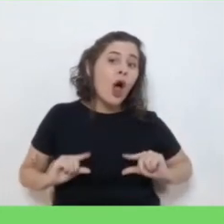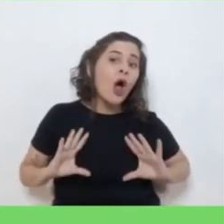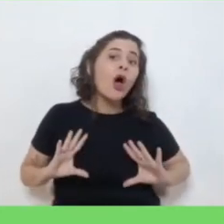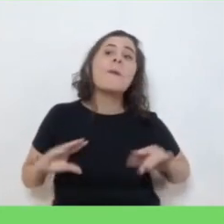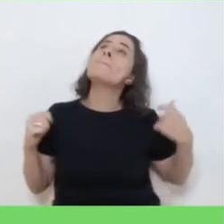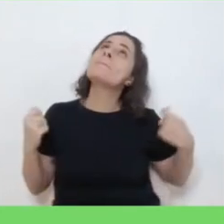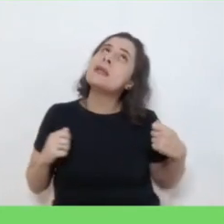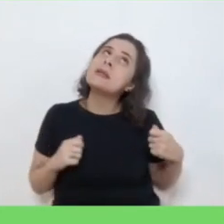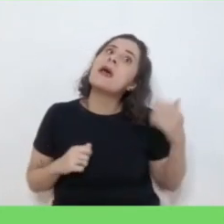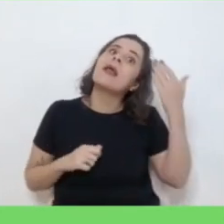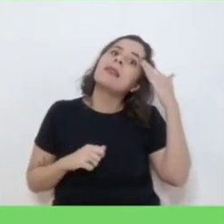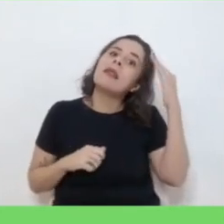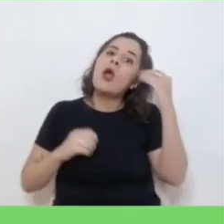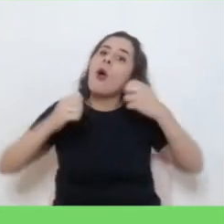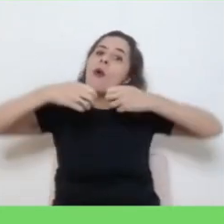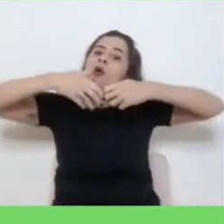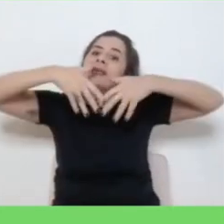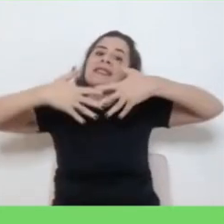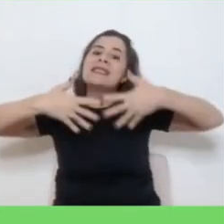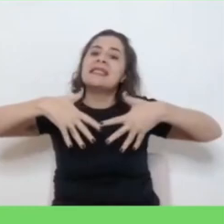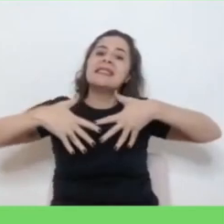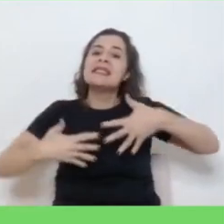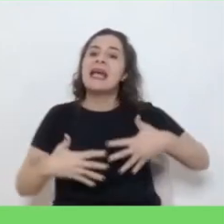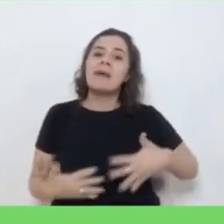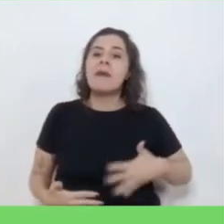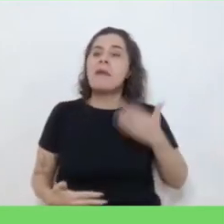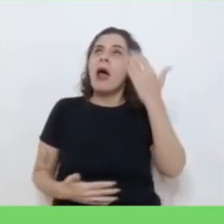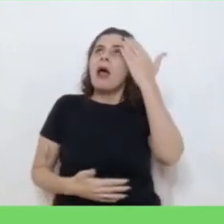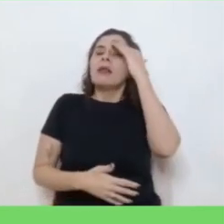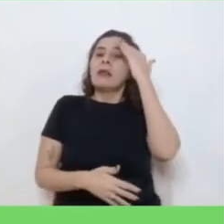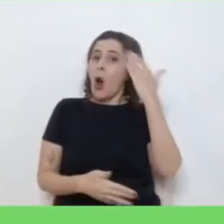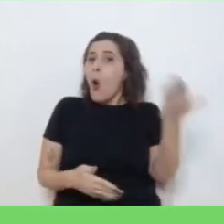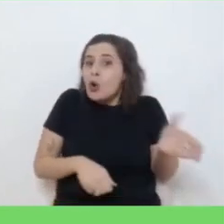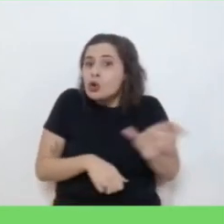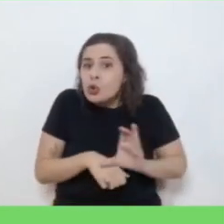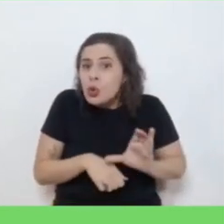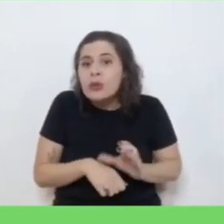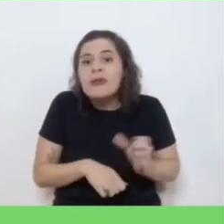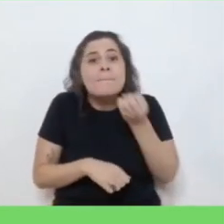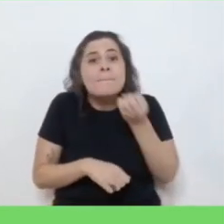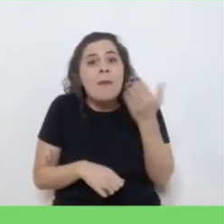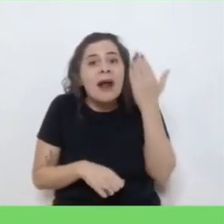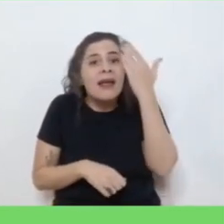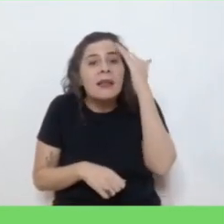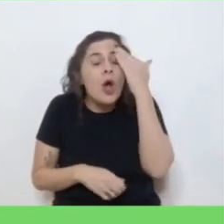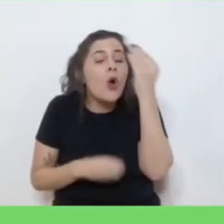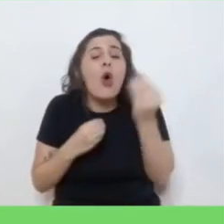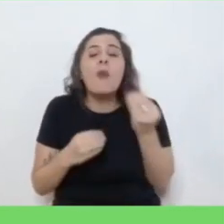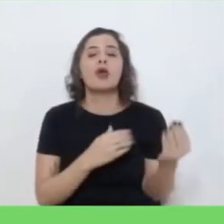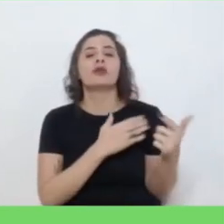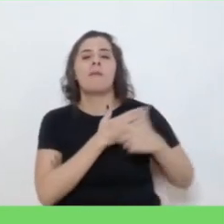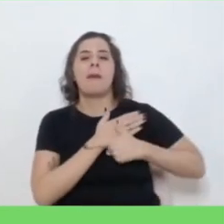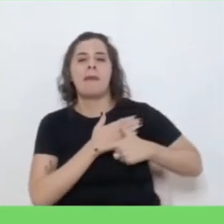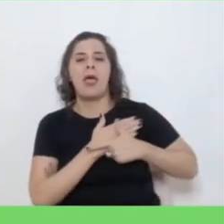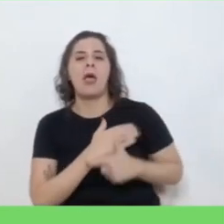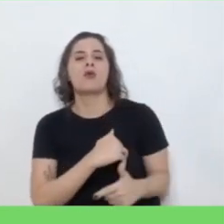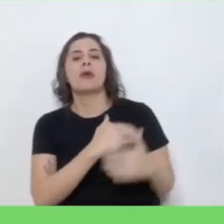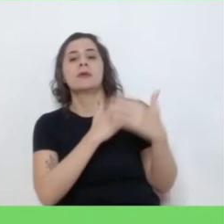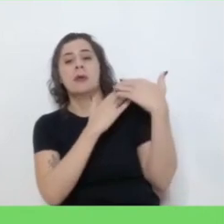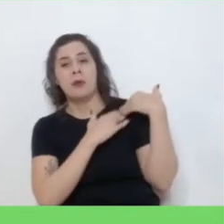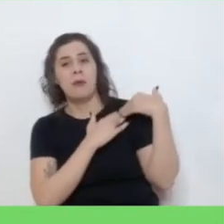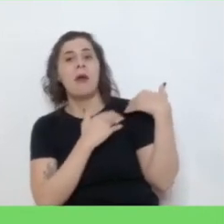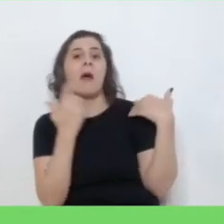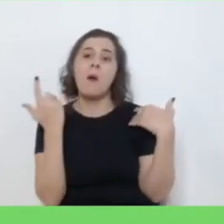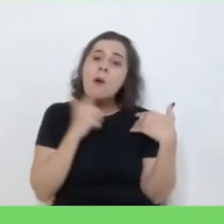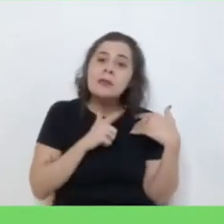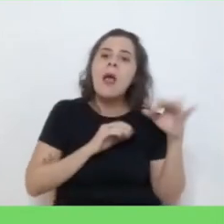acho que esse curso é muito oportuno para a gente entender onde a gente está inserido, entender nosso papel, entender nossa voz e nossa força de atuação para